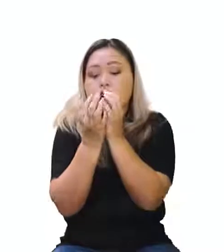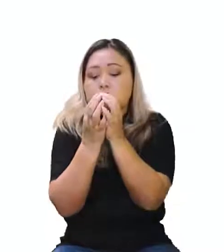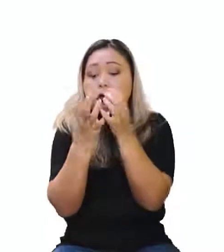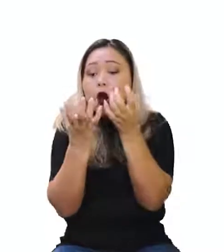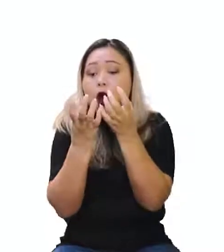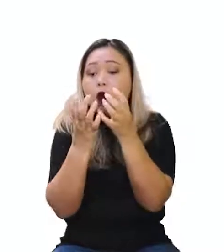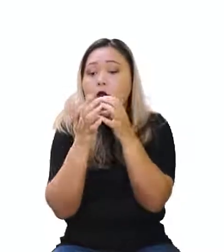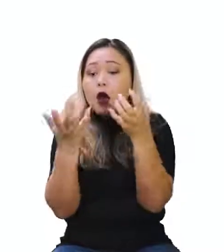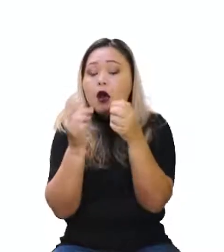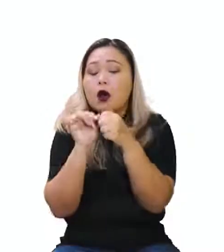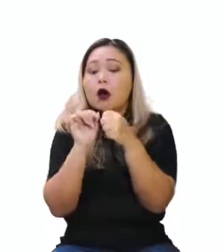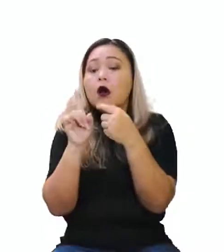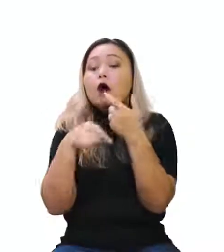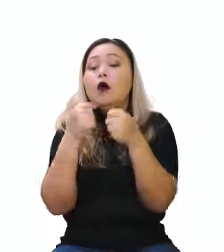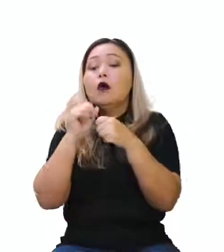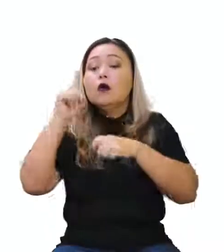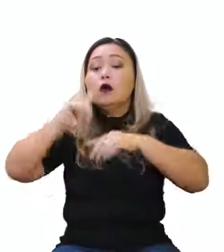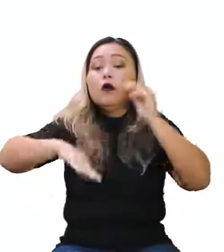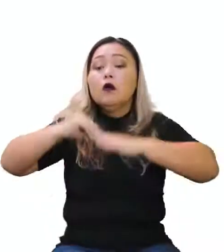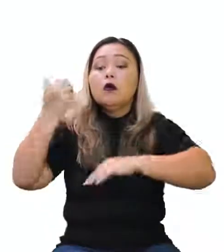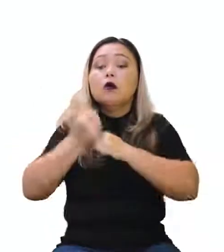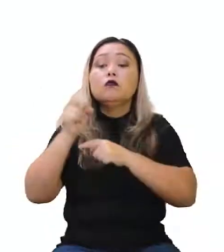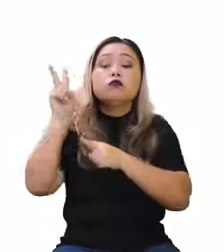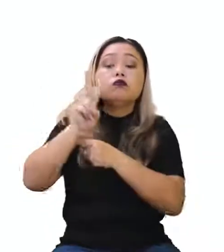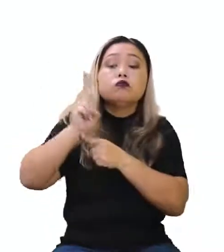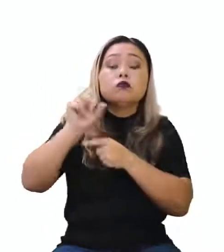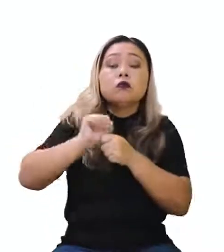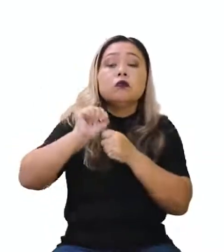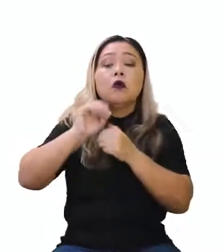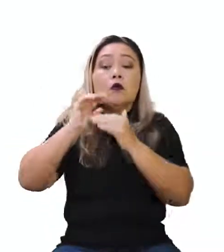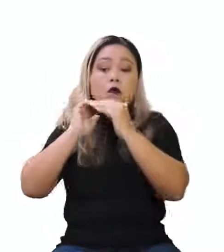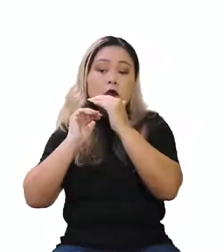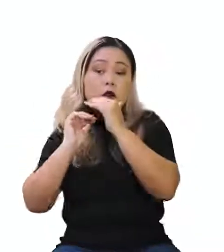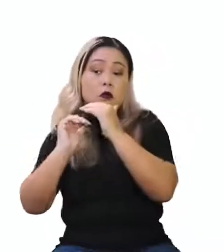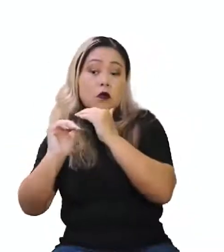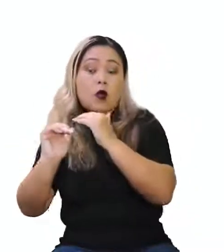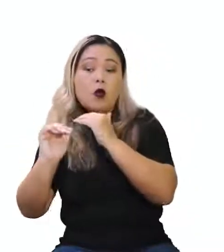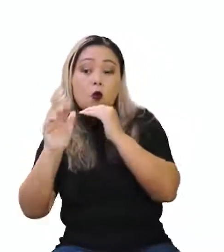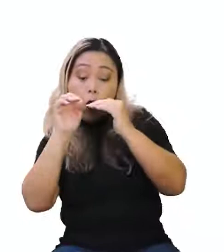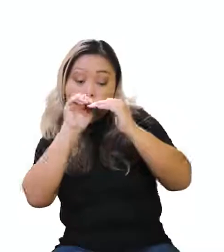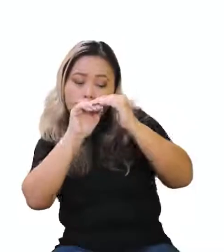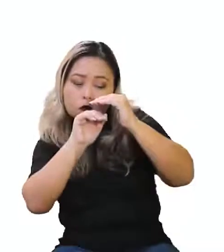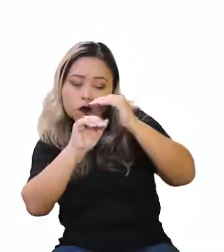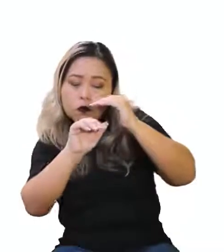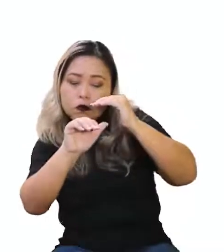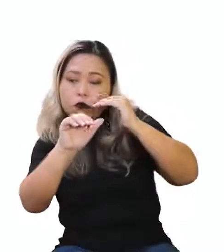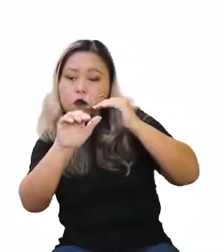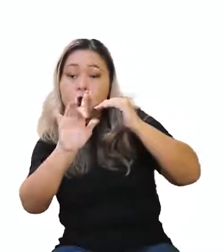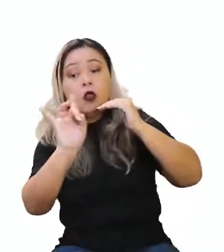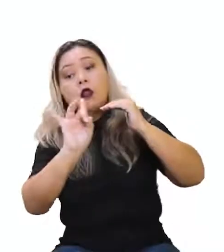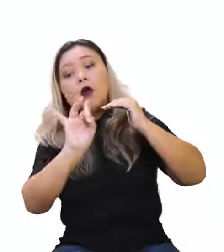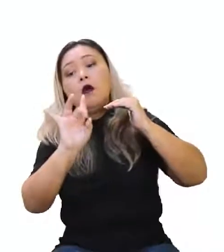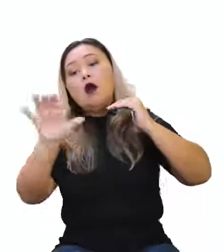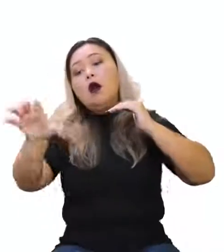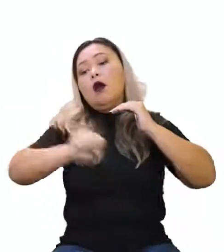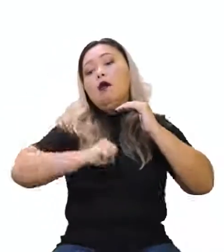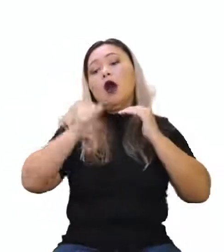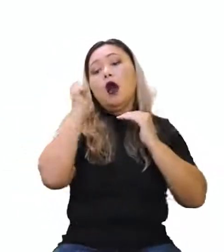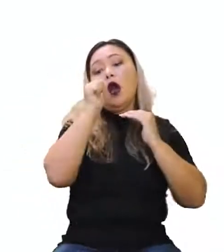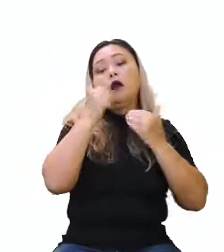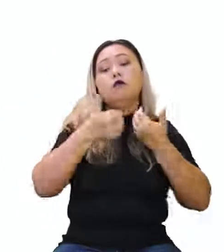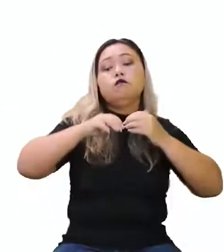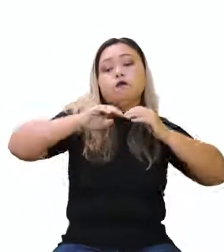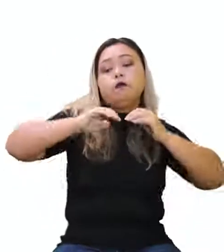muitos produtores vão optar por fazer, então, a incubação artificial, não pegando a fêmea